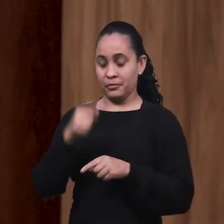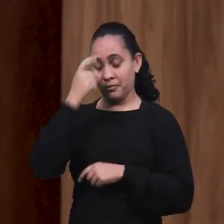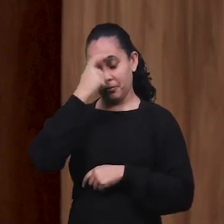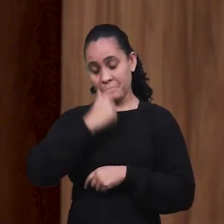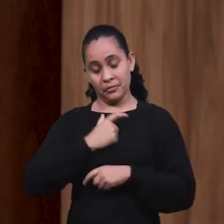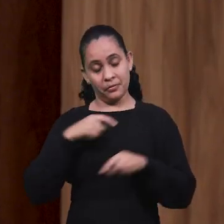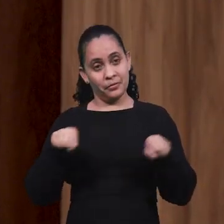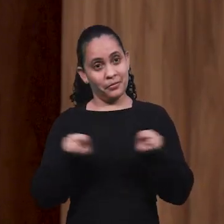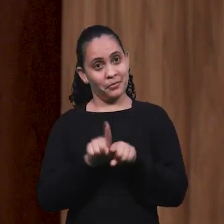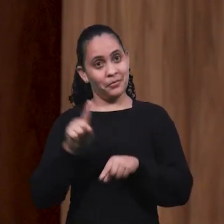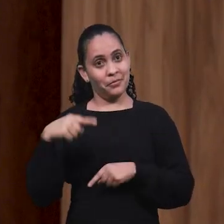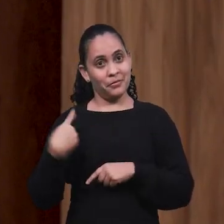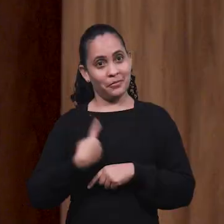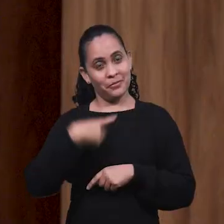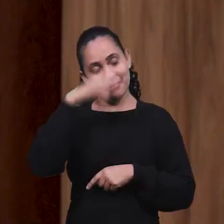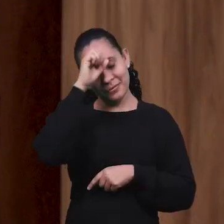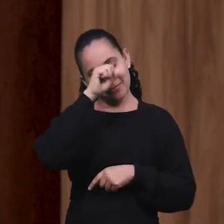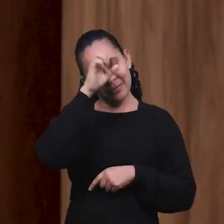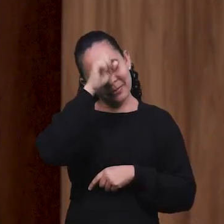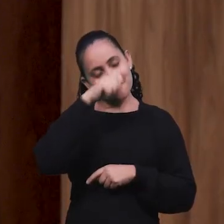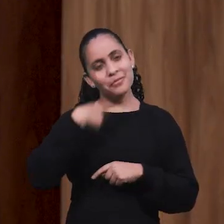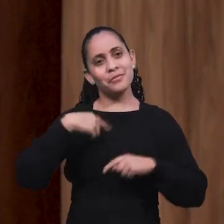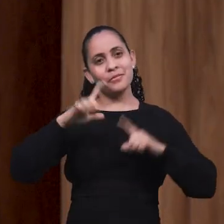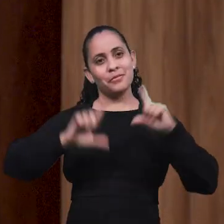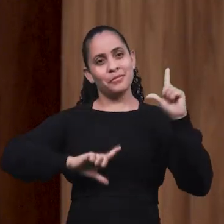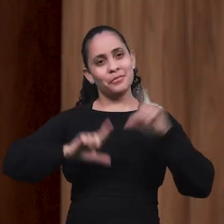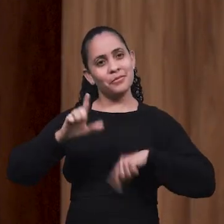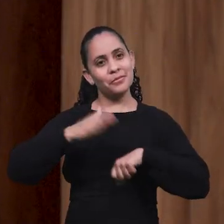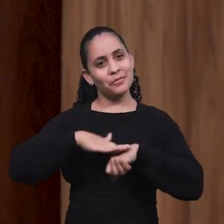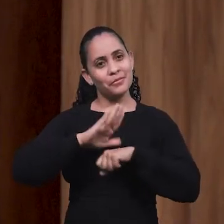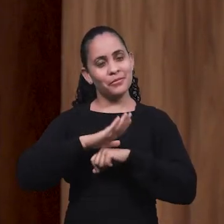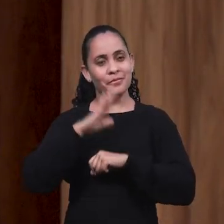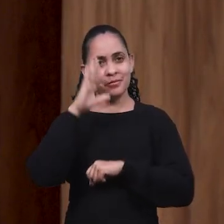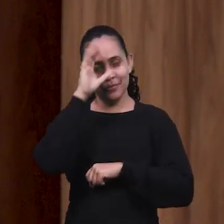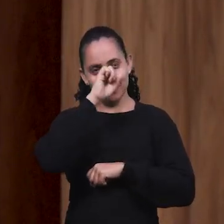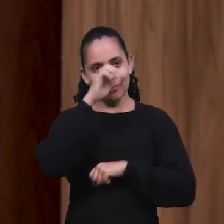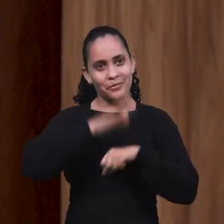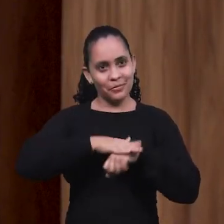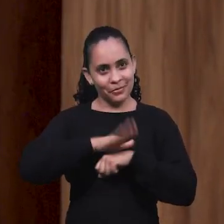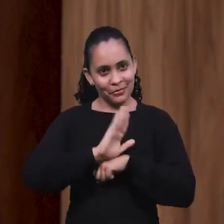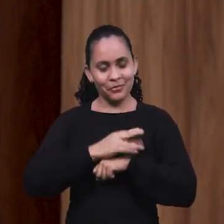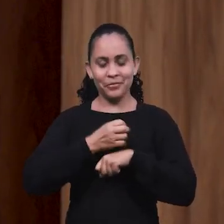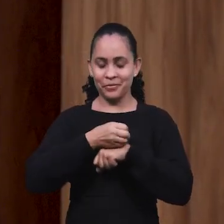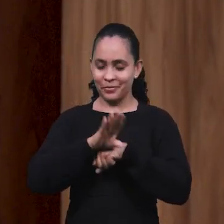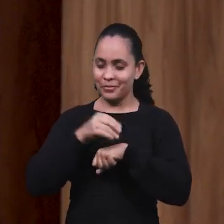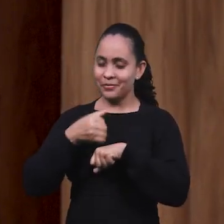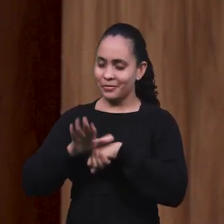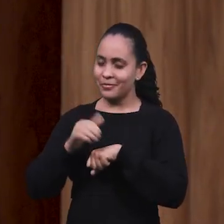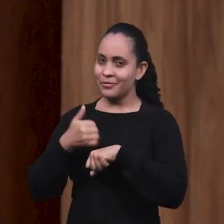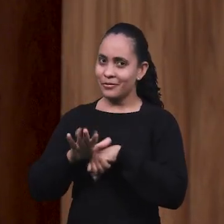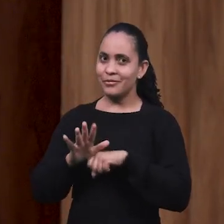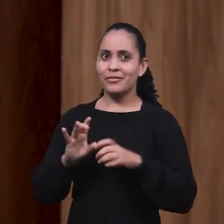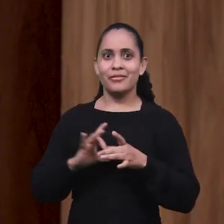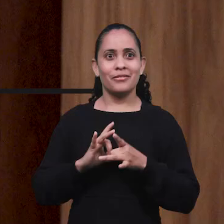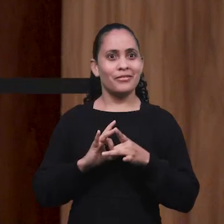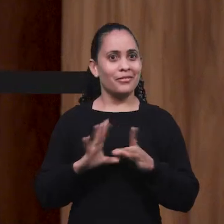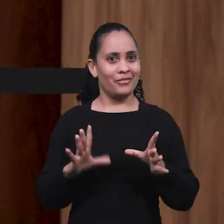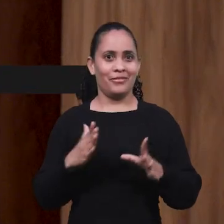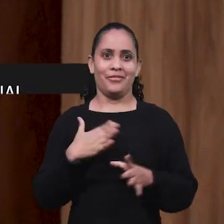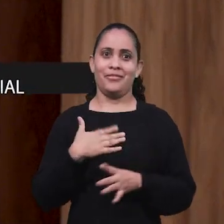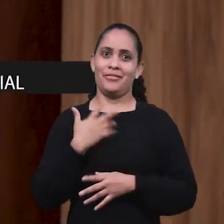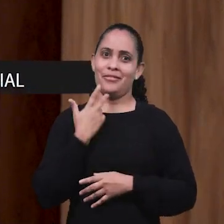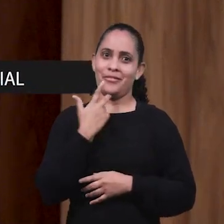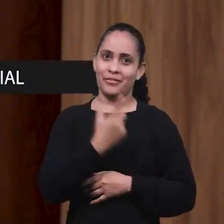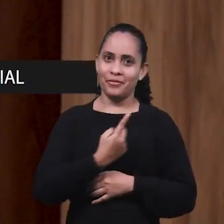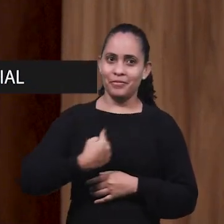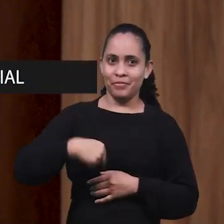eu, nós aprendemos todo o programa, nem aprende mais um pouquinho, não é verdade? Então pode compartilhar à vontade, fazer seu comentário, e o